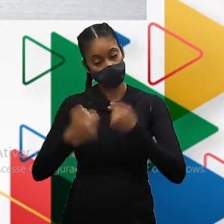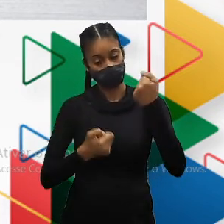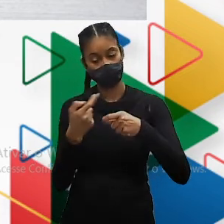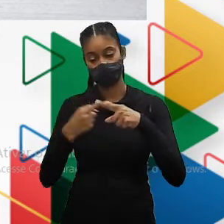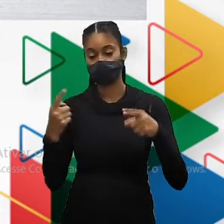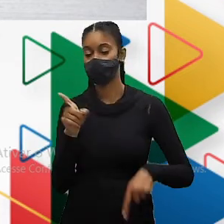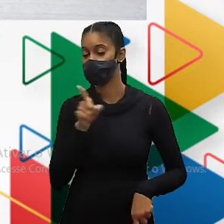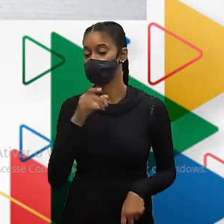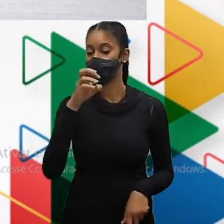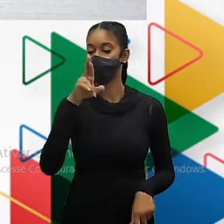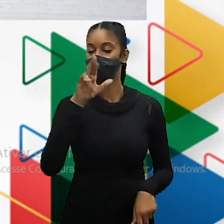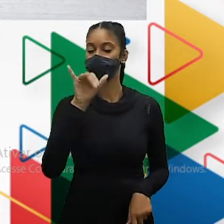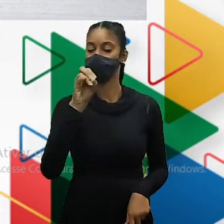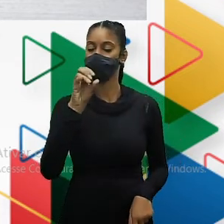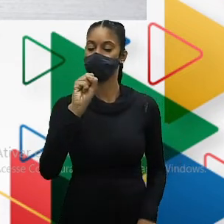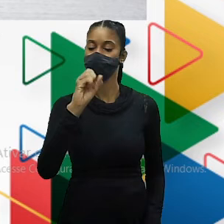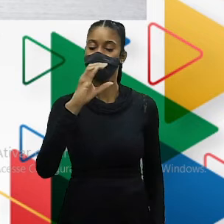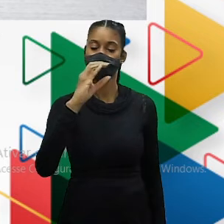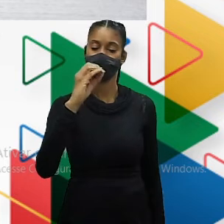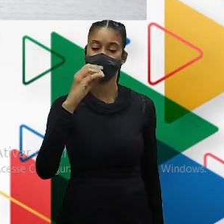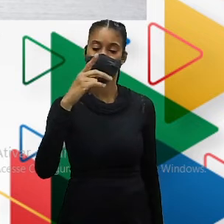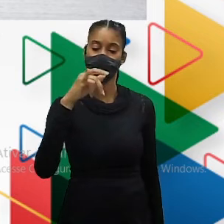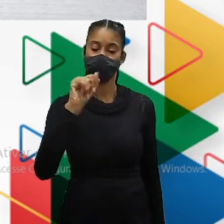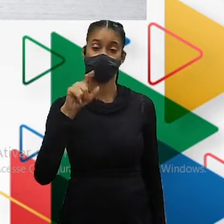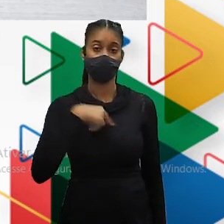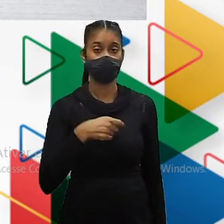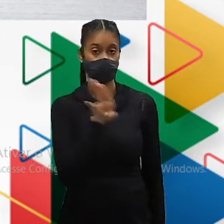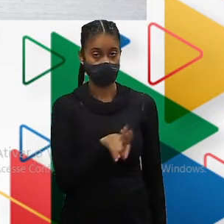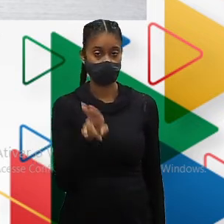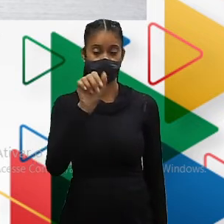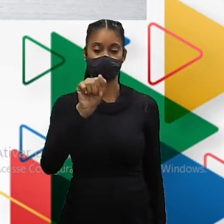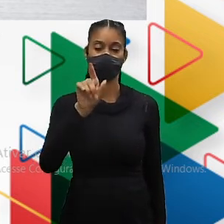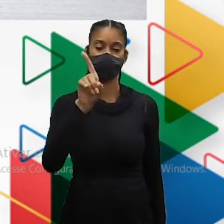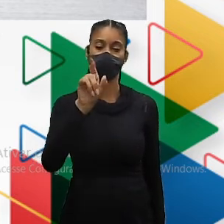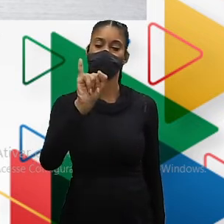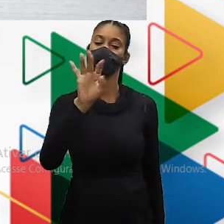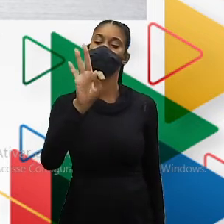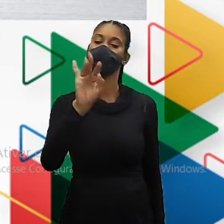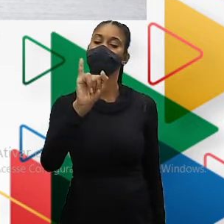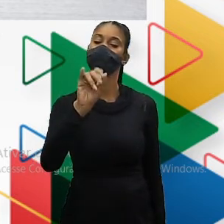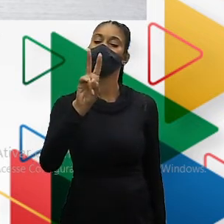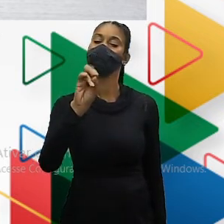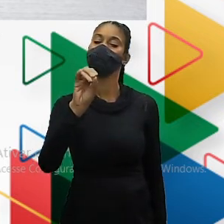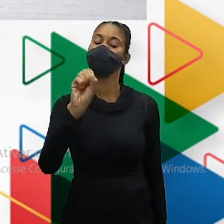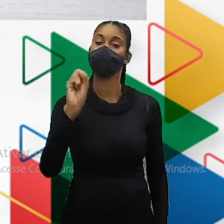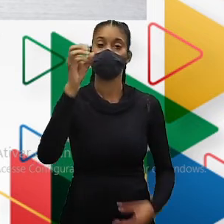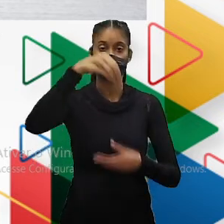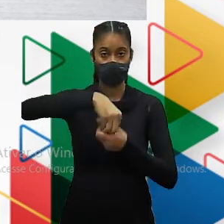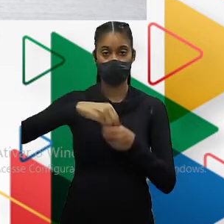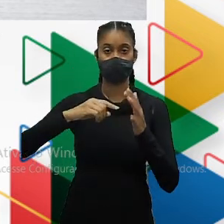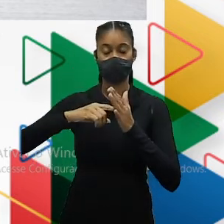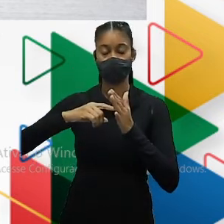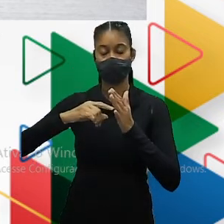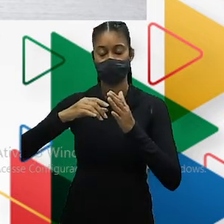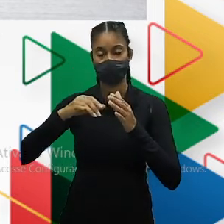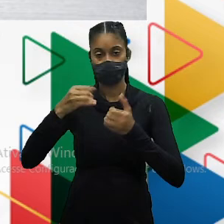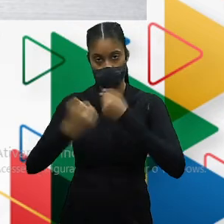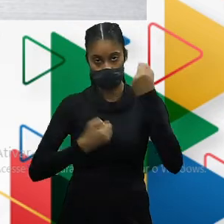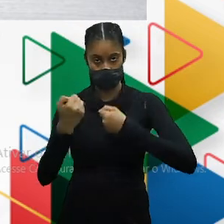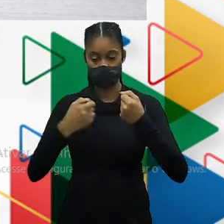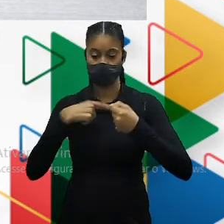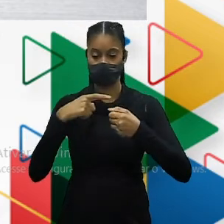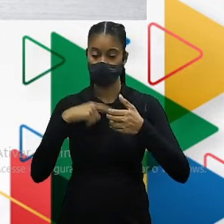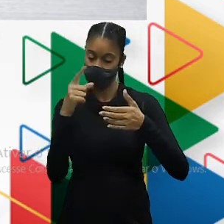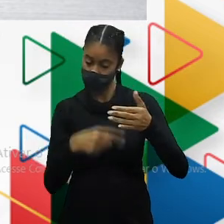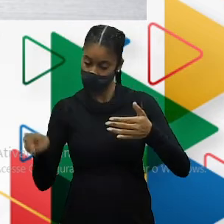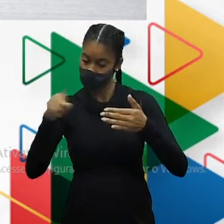pela crioscopia, tá? O uso de aditivo no radiador do carro. O que é o radiador do carro? É uma parte do carro onde vai